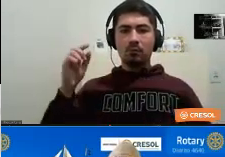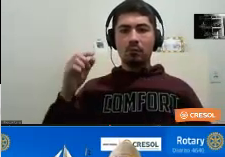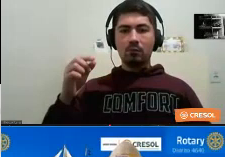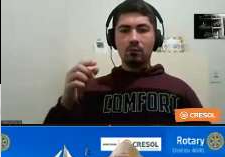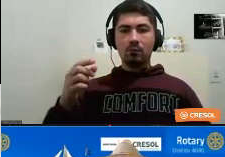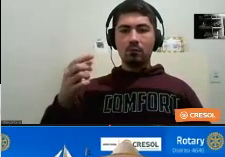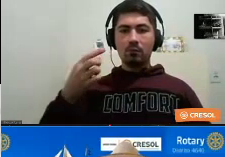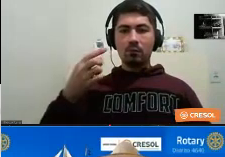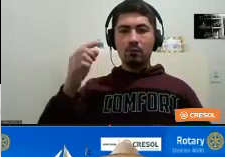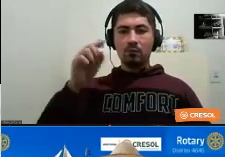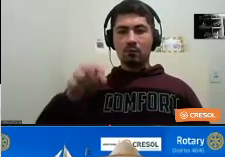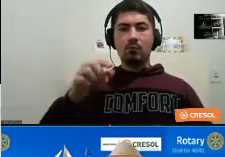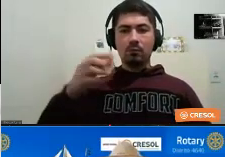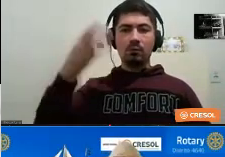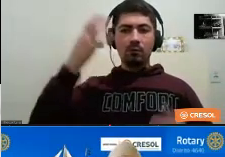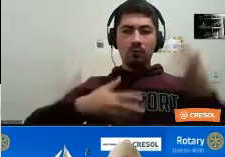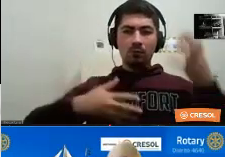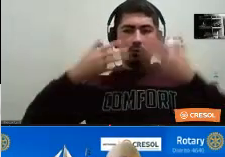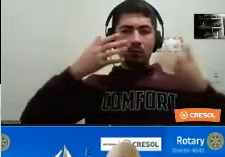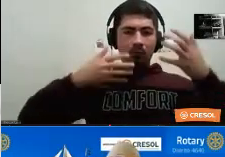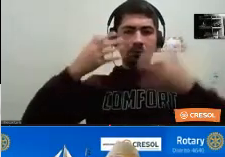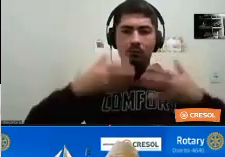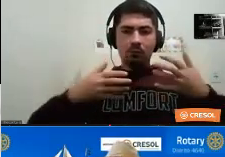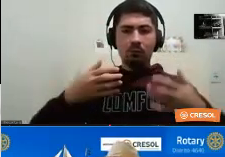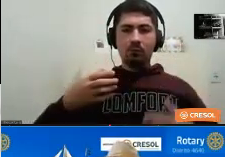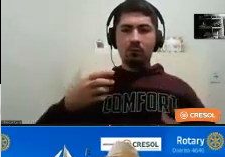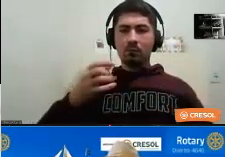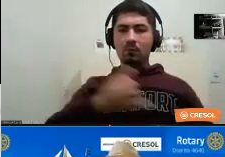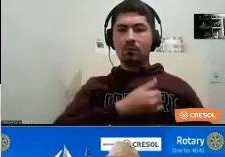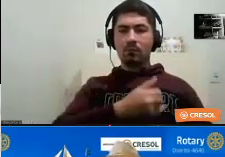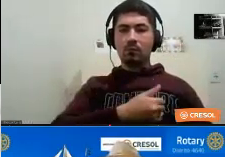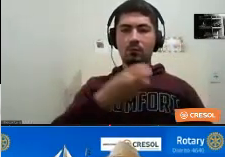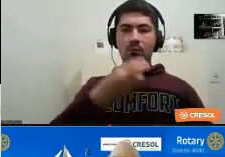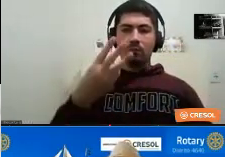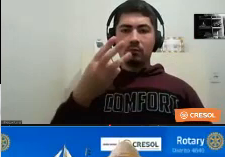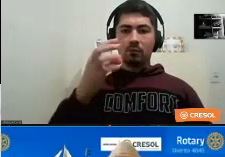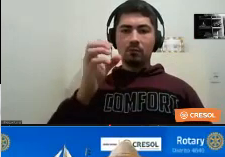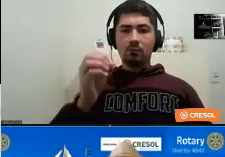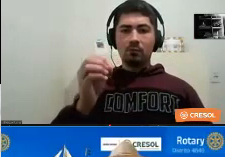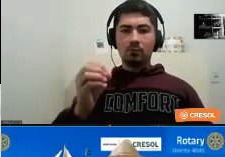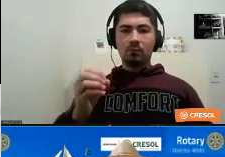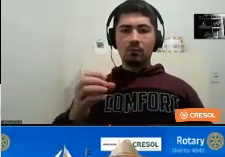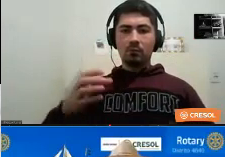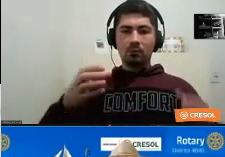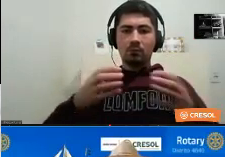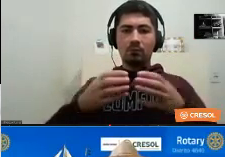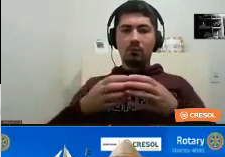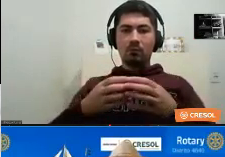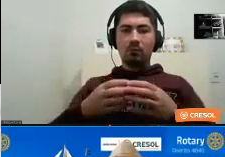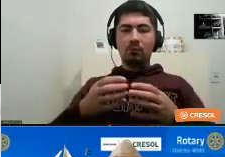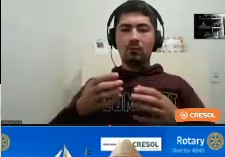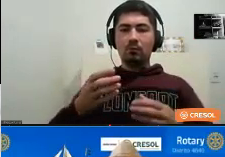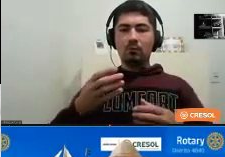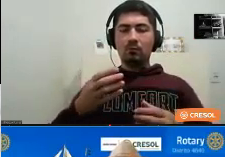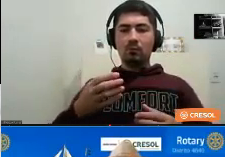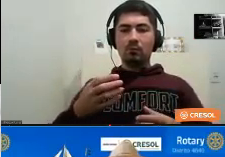ver. Sou eu que está nesse cantinho, eu tinha 30 anos de idade, eu era o mais velho daquele grupo, tem 7 pessoas aqui